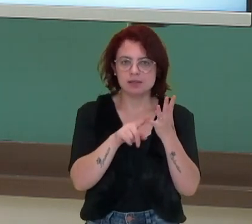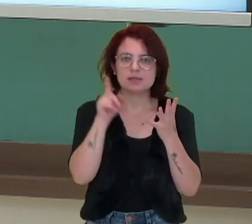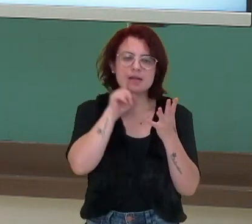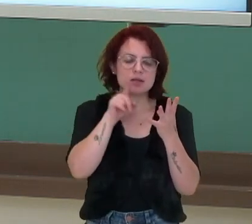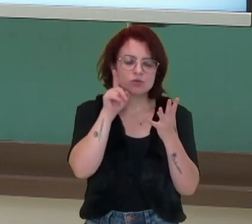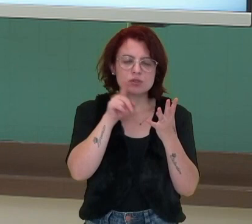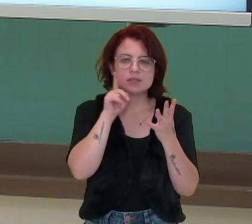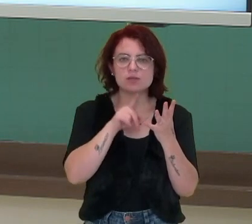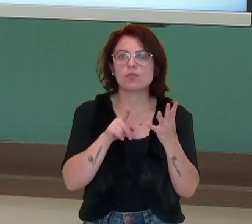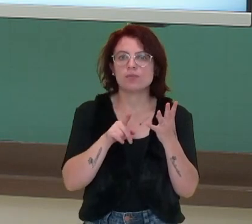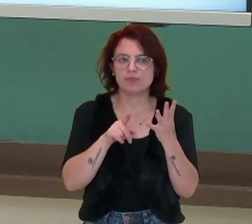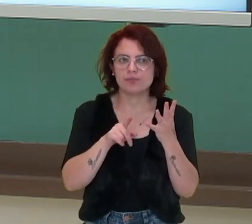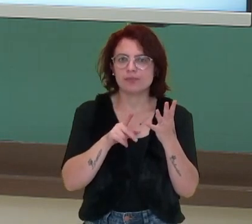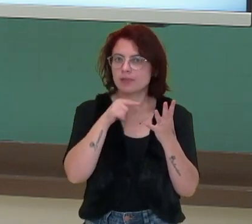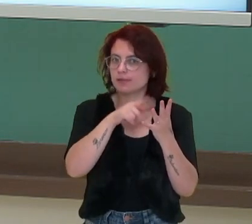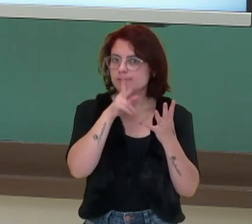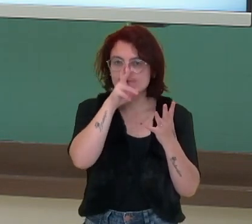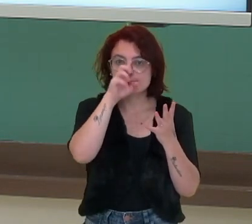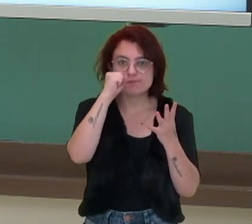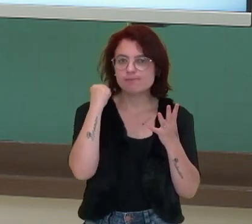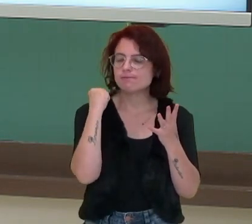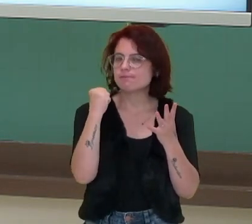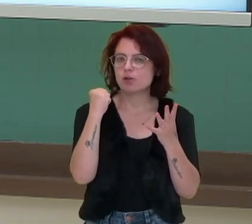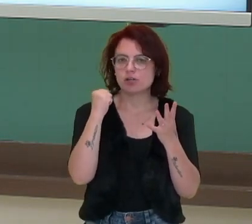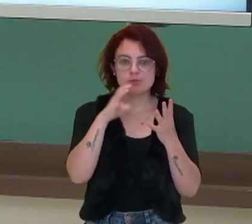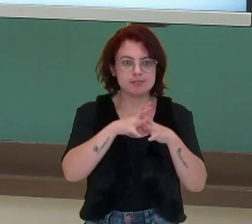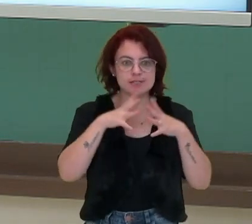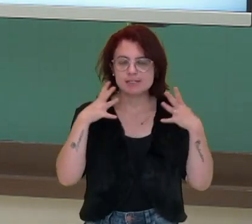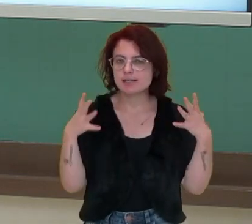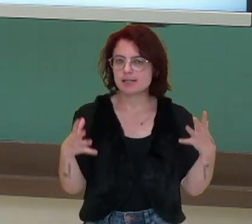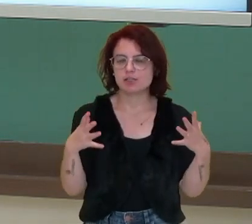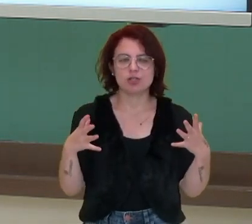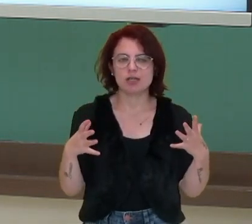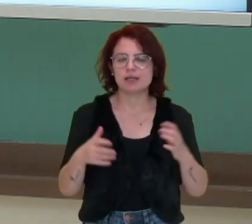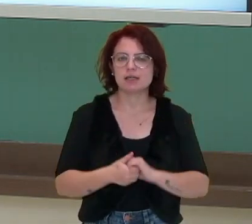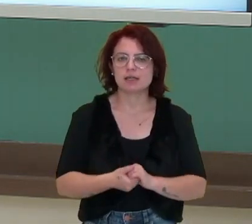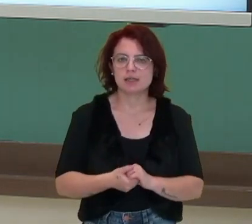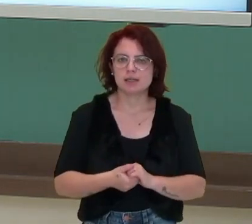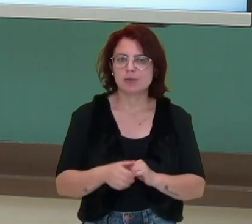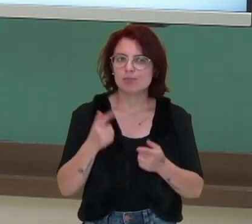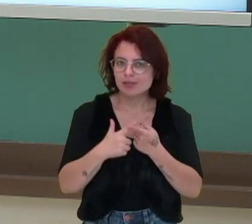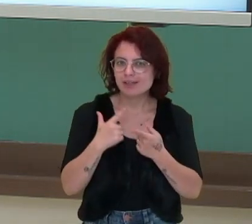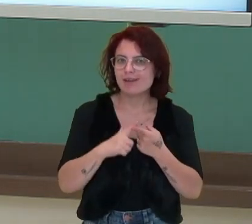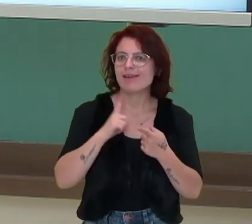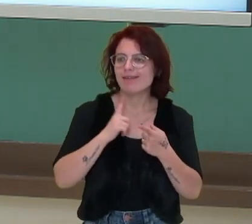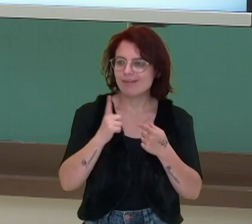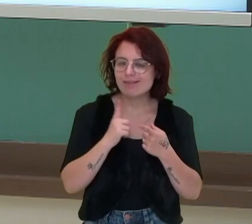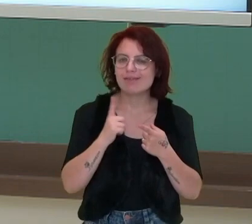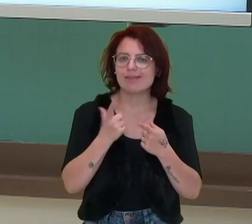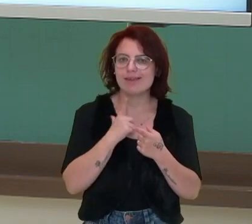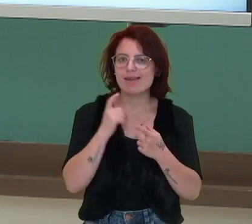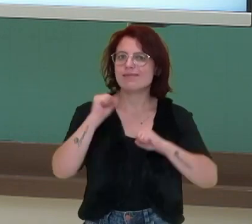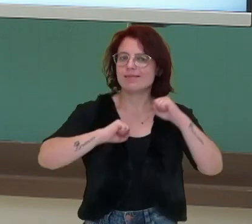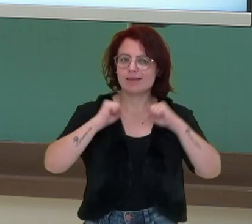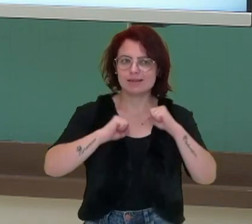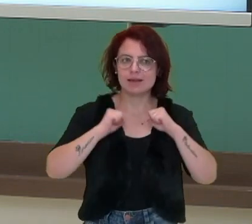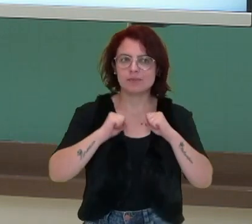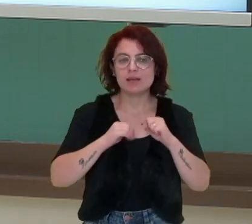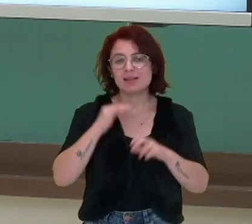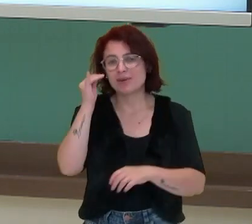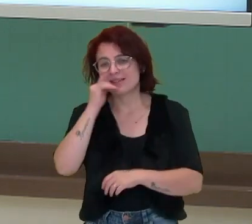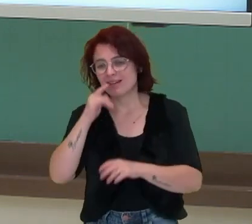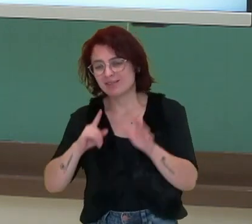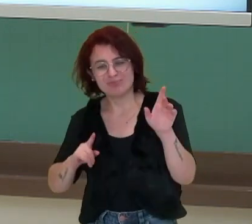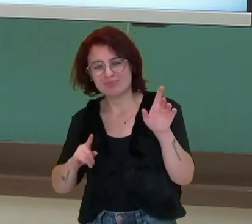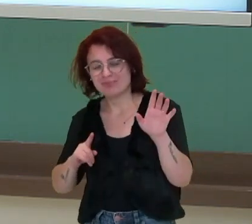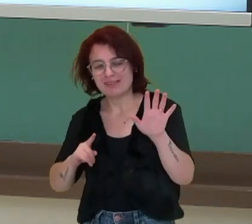Unidos também. Então essas grandes nações elas estavam muito grandes, bastante adiantadas na questão de industrialização. A Itália estava atrás, a Itália